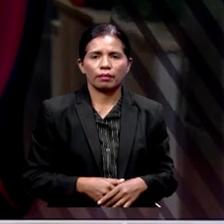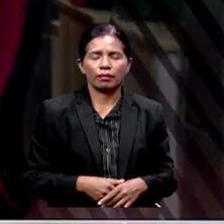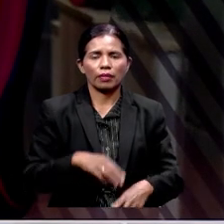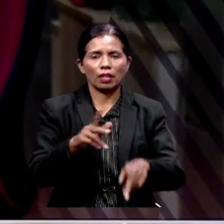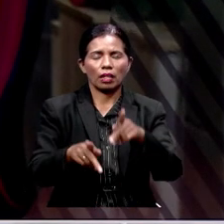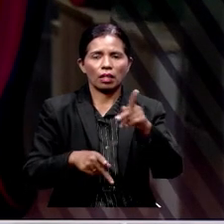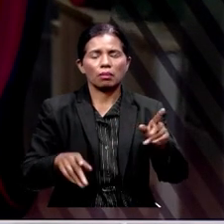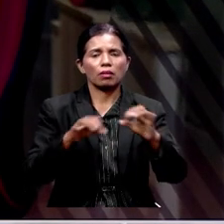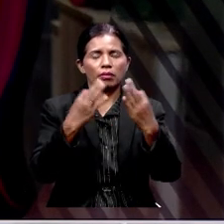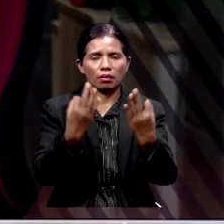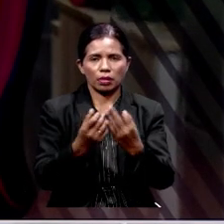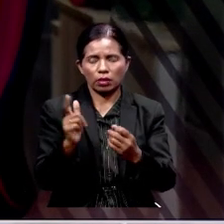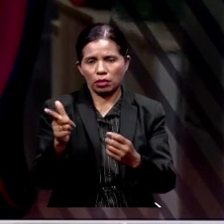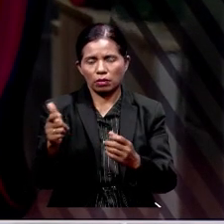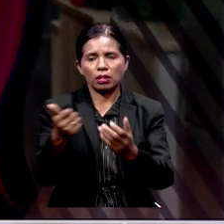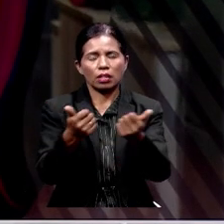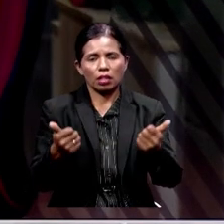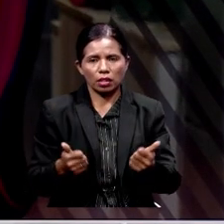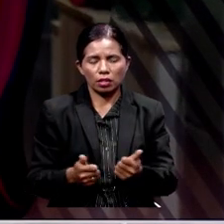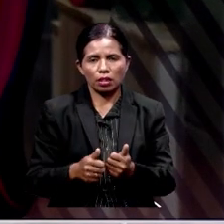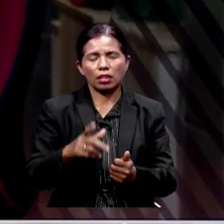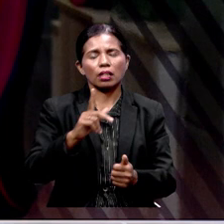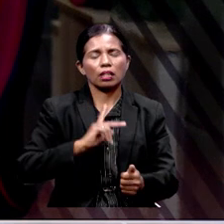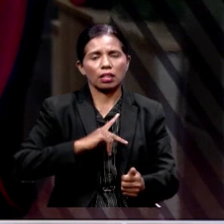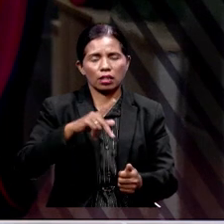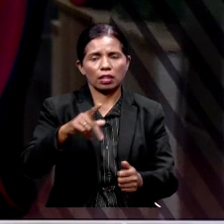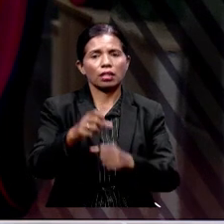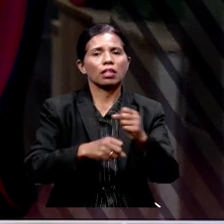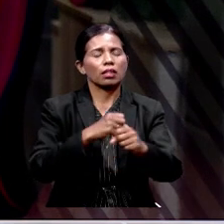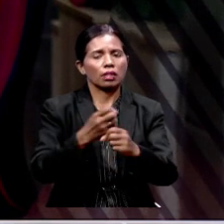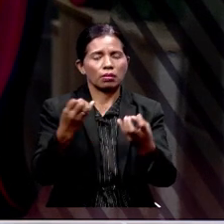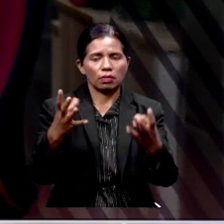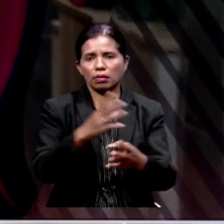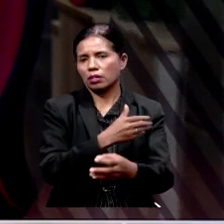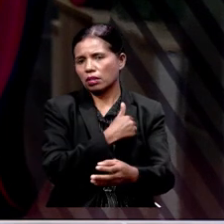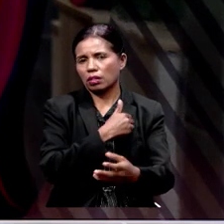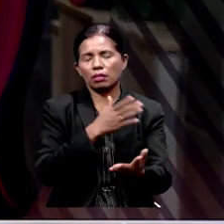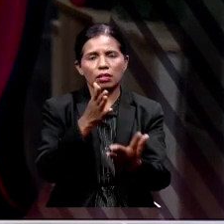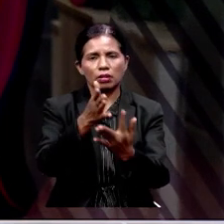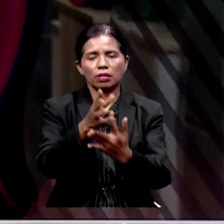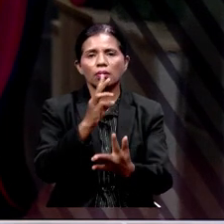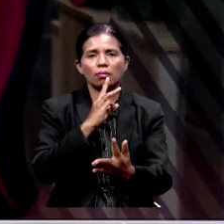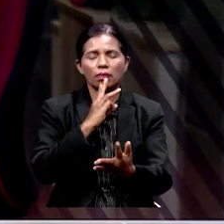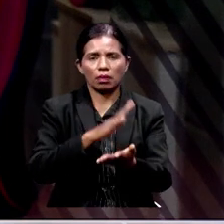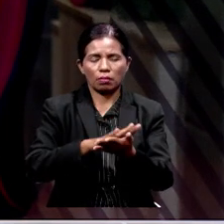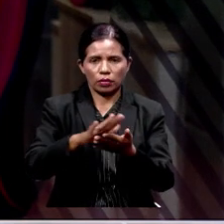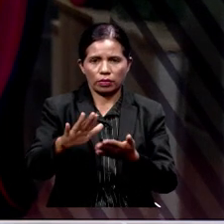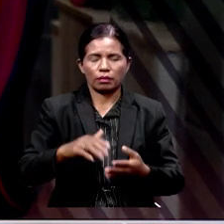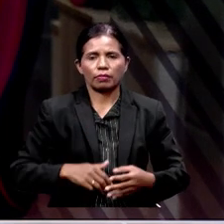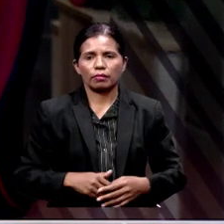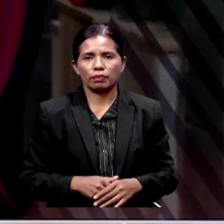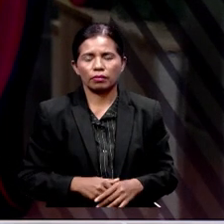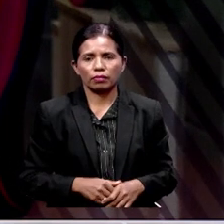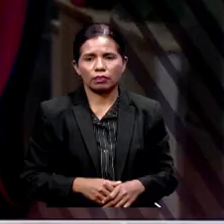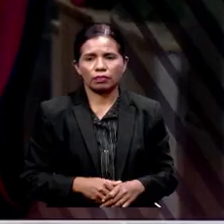Comunidade umaka en Ronulo Reis ni aldia la waldiu kilikai durante tinambara kona selokase suba bemos.